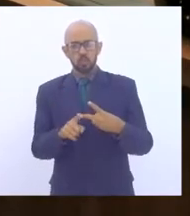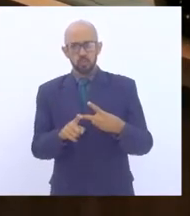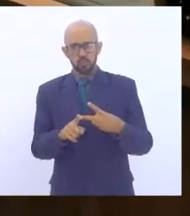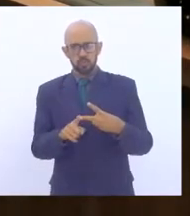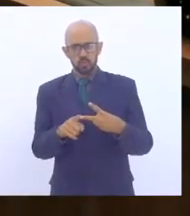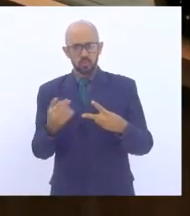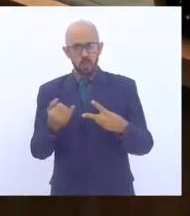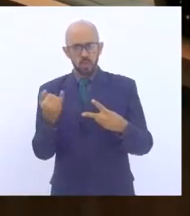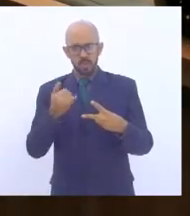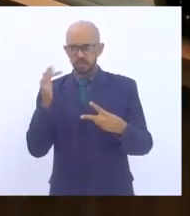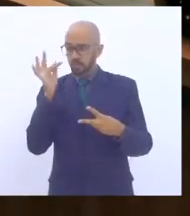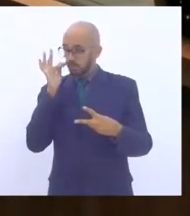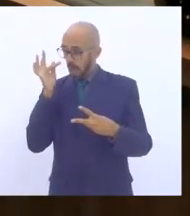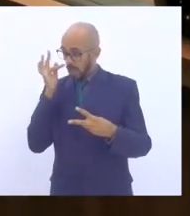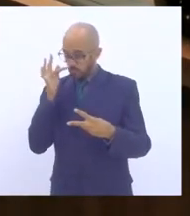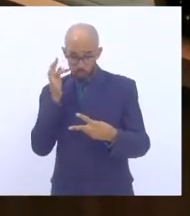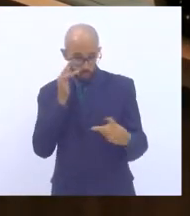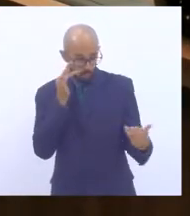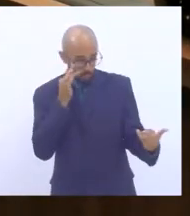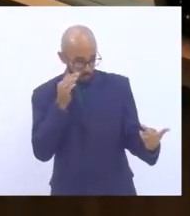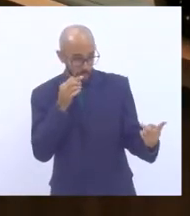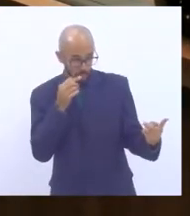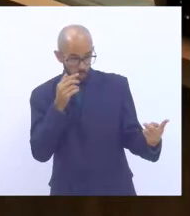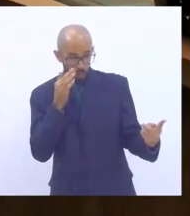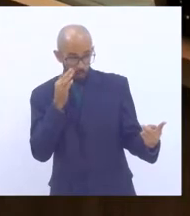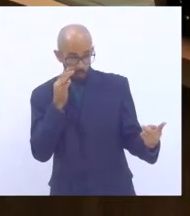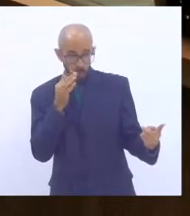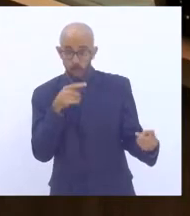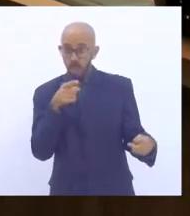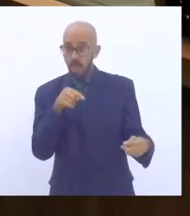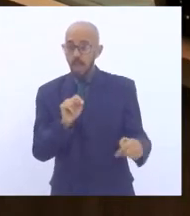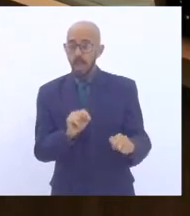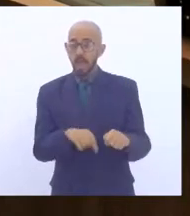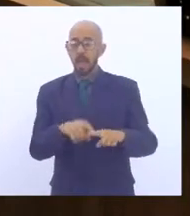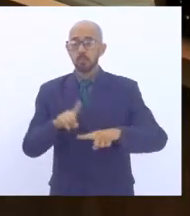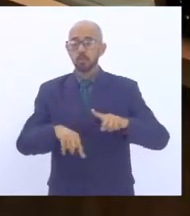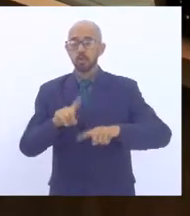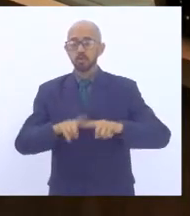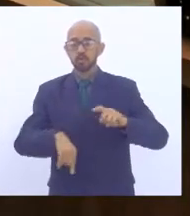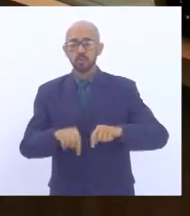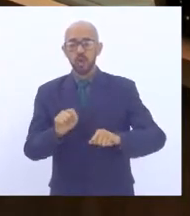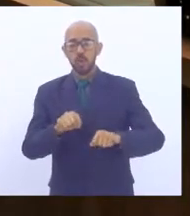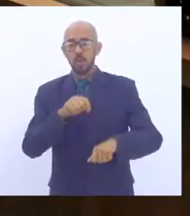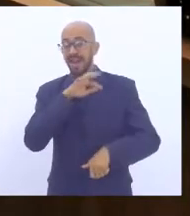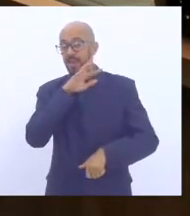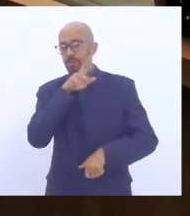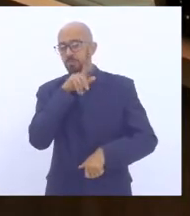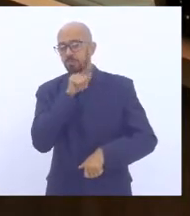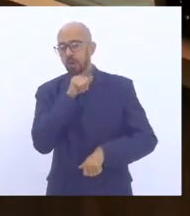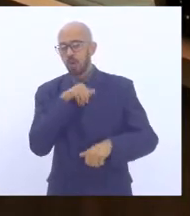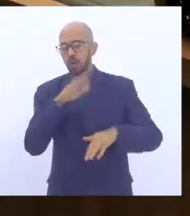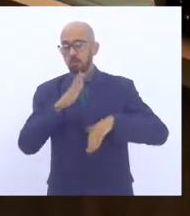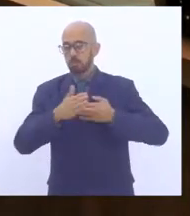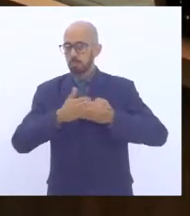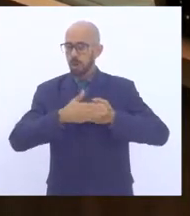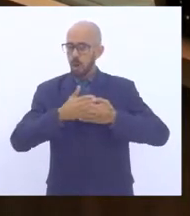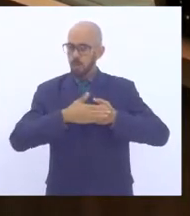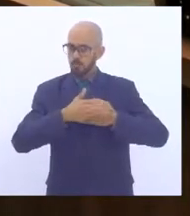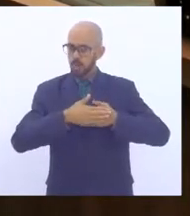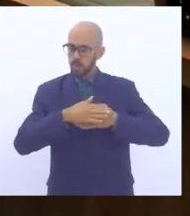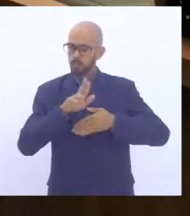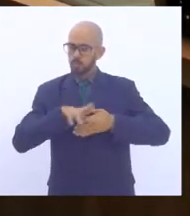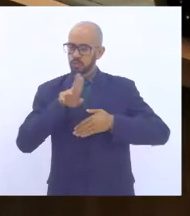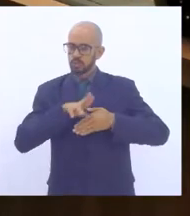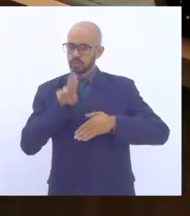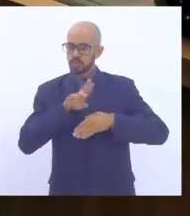Flávio que eu acho que dá conta também das nossas preocupações que a predominância de matérias-primas de origem animal de produção própria a utilização de técnicas manuais